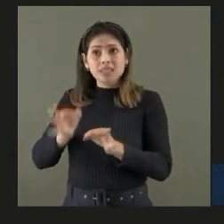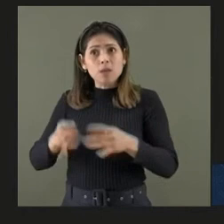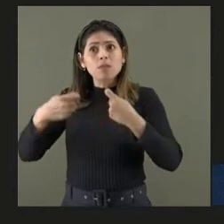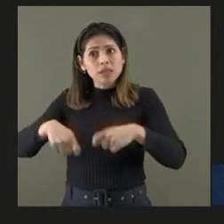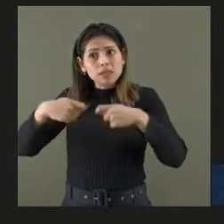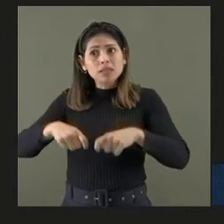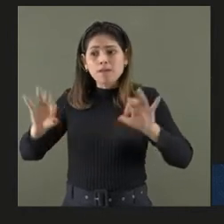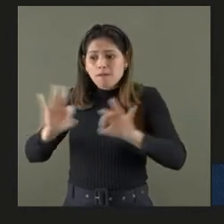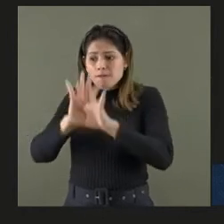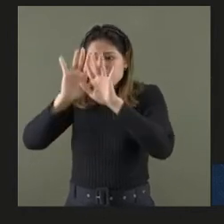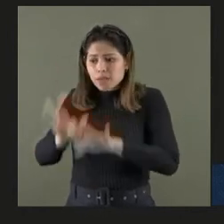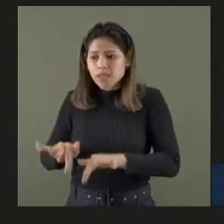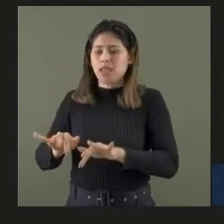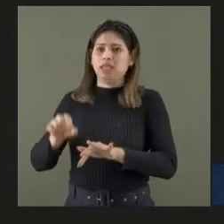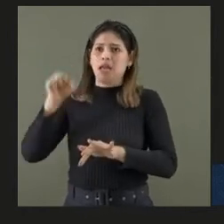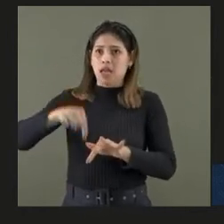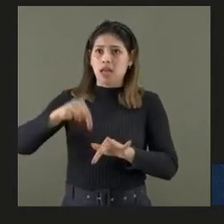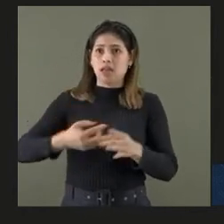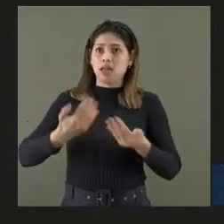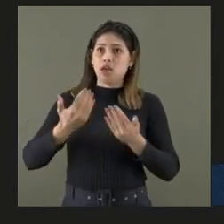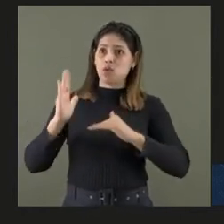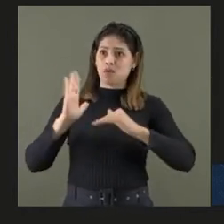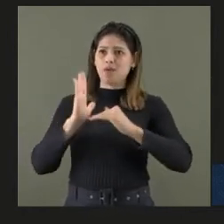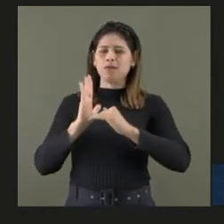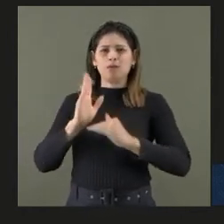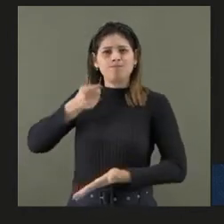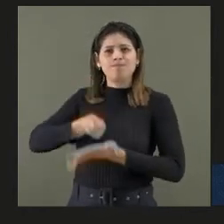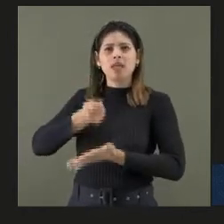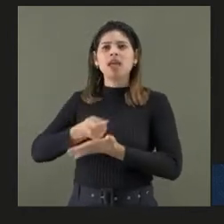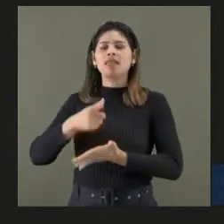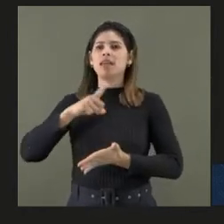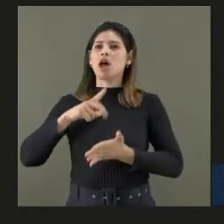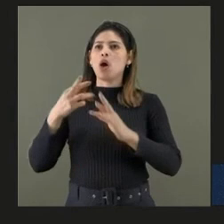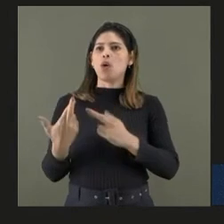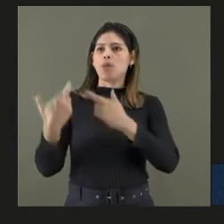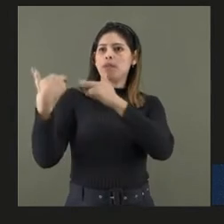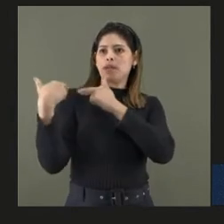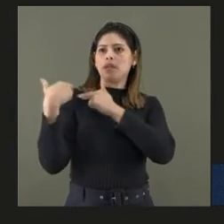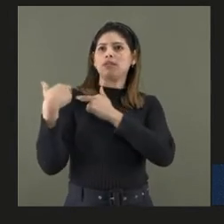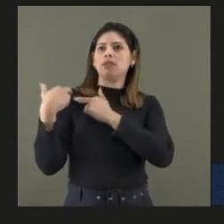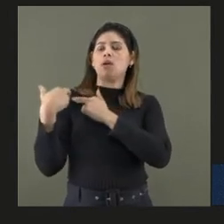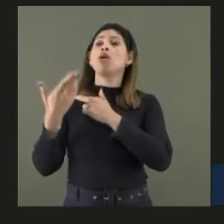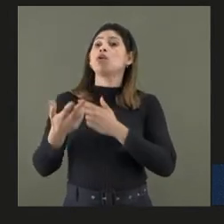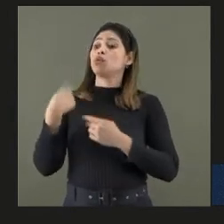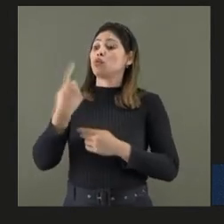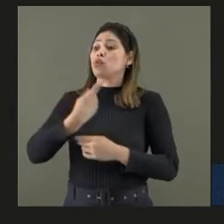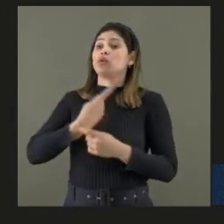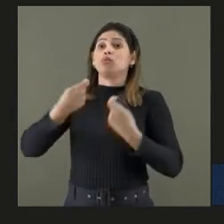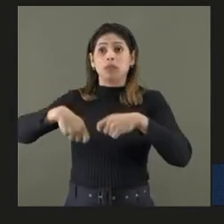fim quando essa casa cumprir seu dever constitucional cada vez mais, fazendo com que nós tenhamos